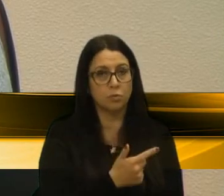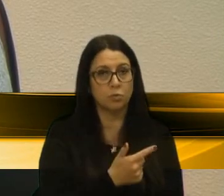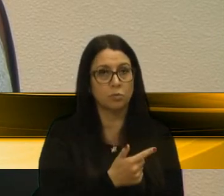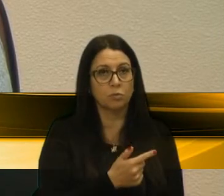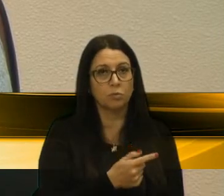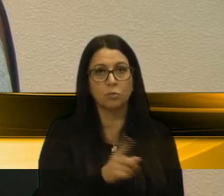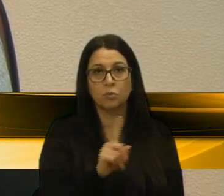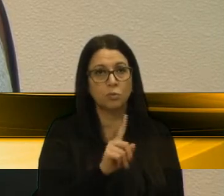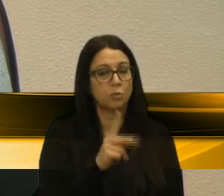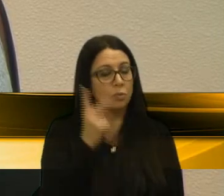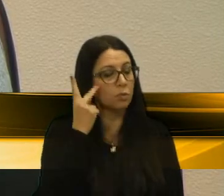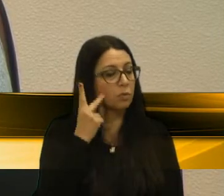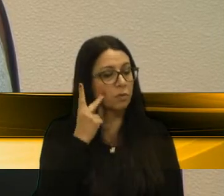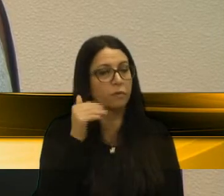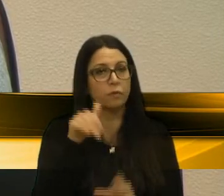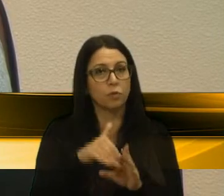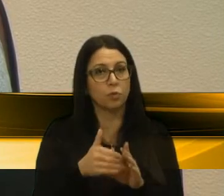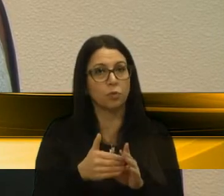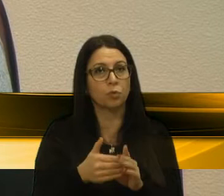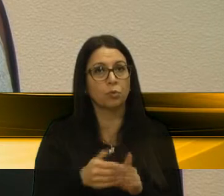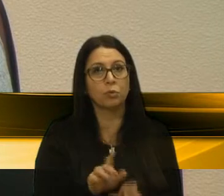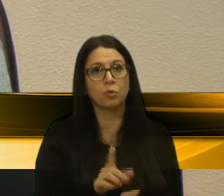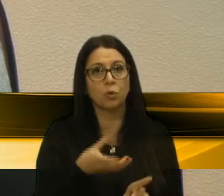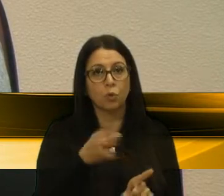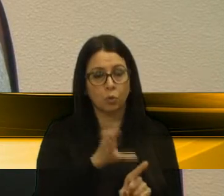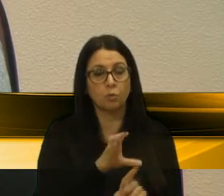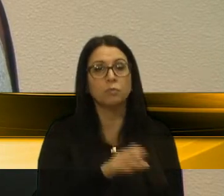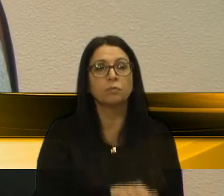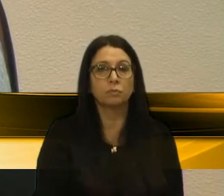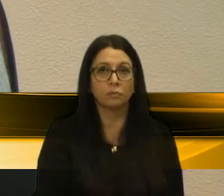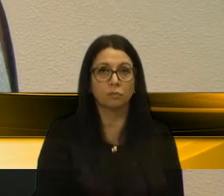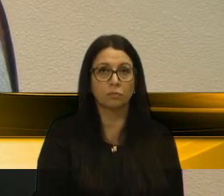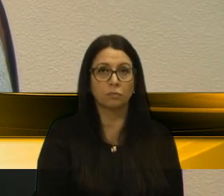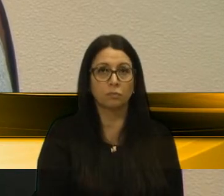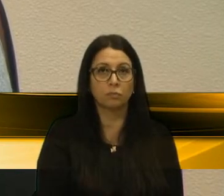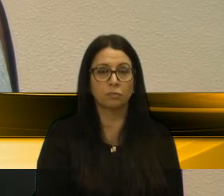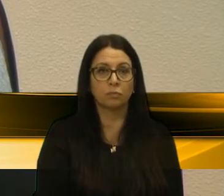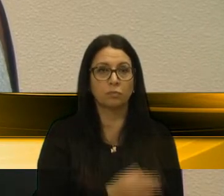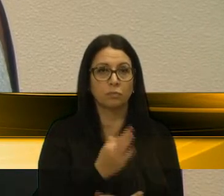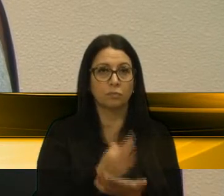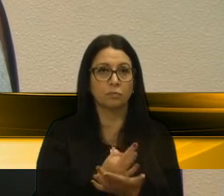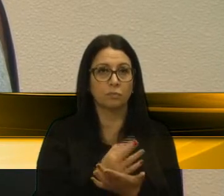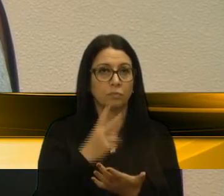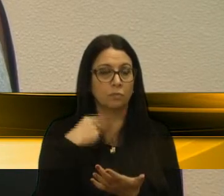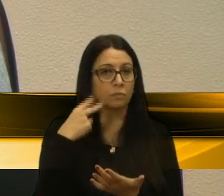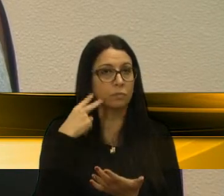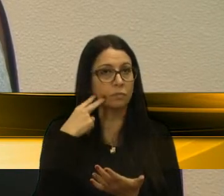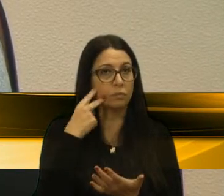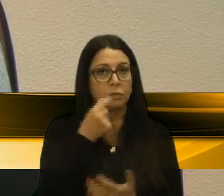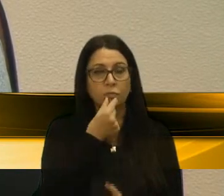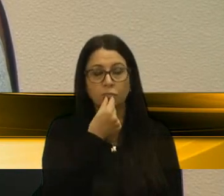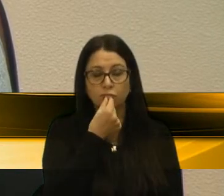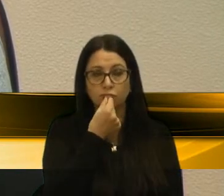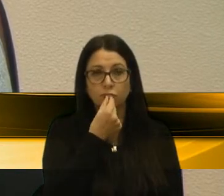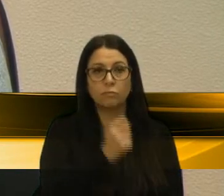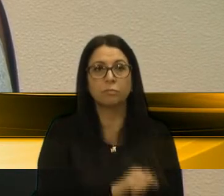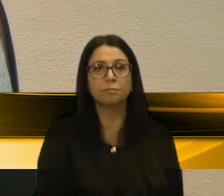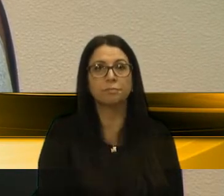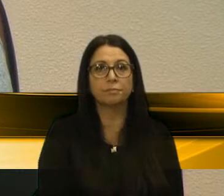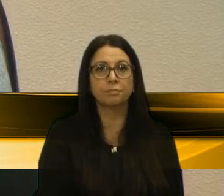exceção do vereador Renato Nunes, que votou contrariamente. A ausência, vereador Rodrigo Beltrão.